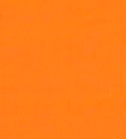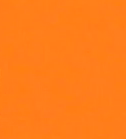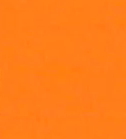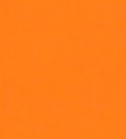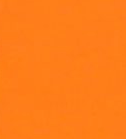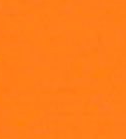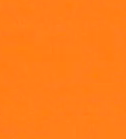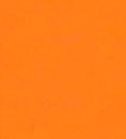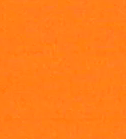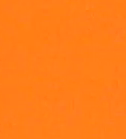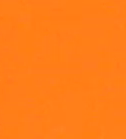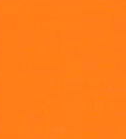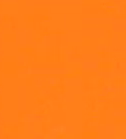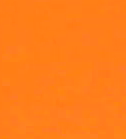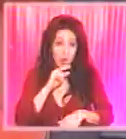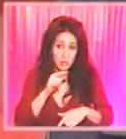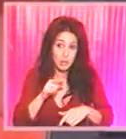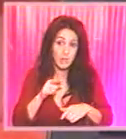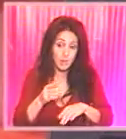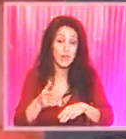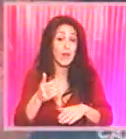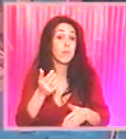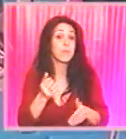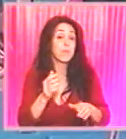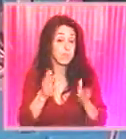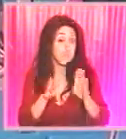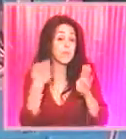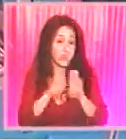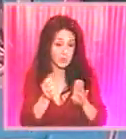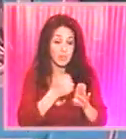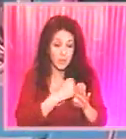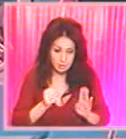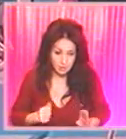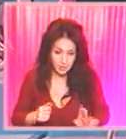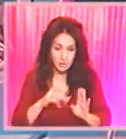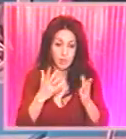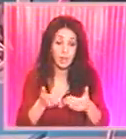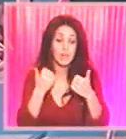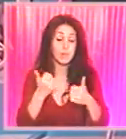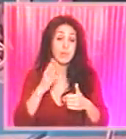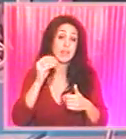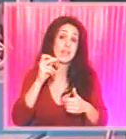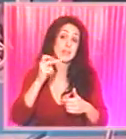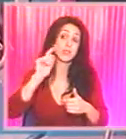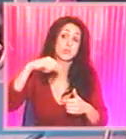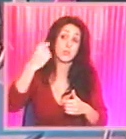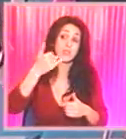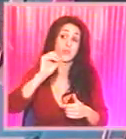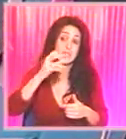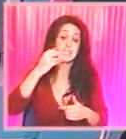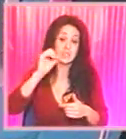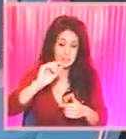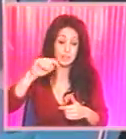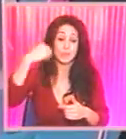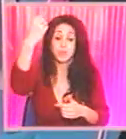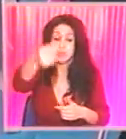nossa casa. Portanto, hoje em dia a tecnologia já chegou ao ponto de estar presente no nosso dia-a-dia. E sabe Deus como é que será daqui a 10 anos e daqui a 20 e daqui a 30.